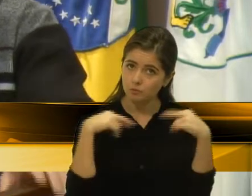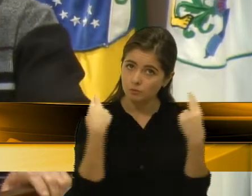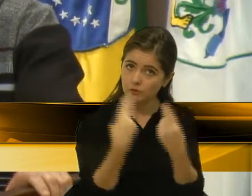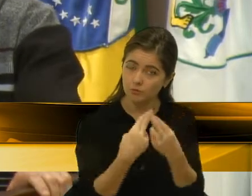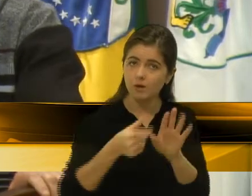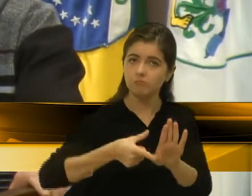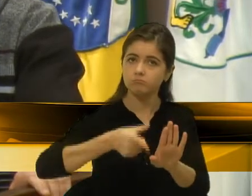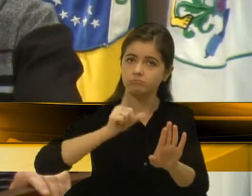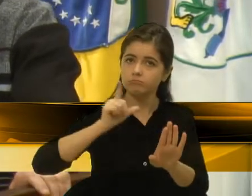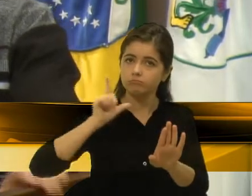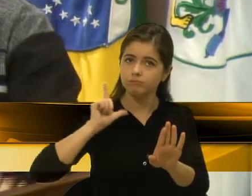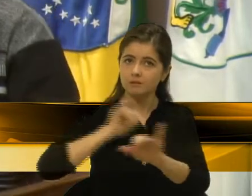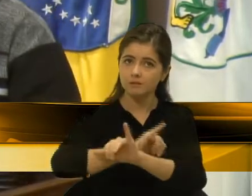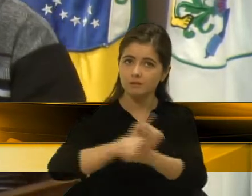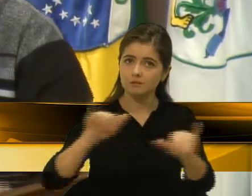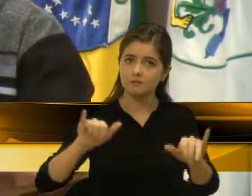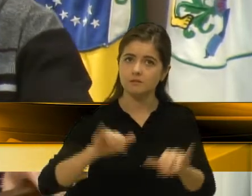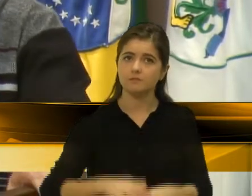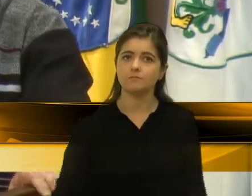Acredito que daria.